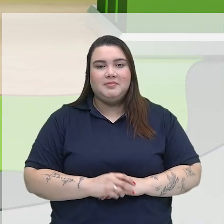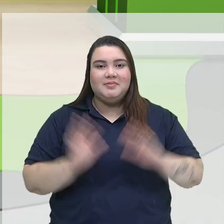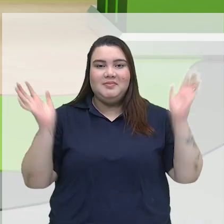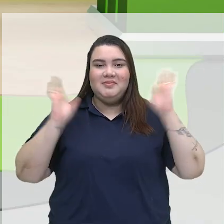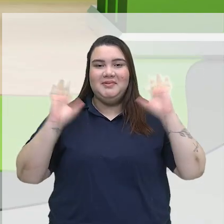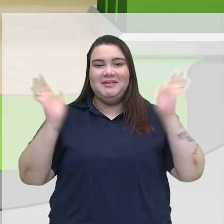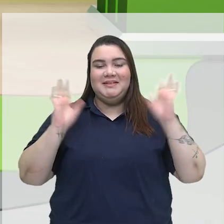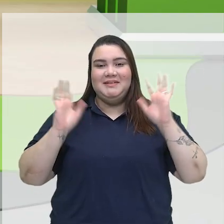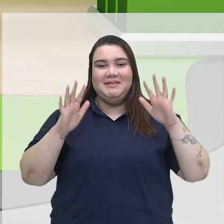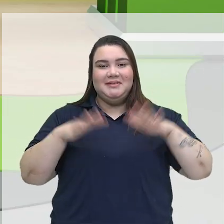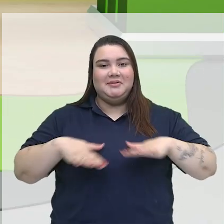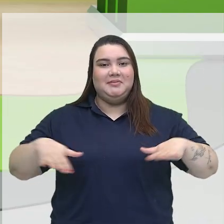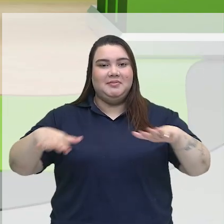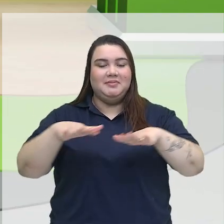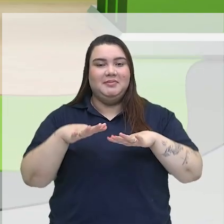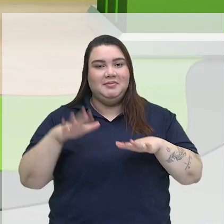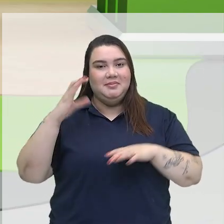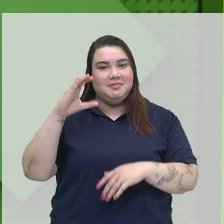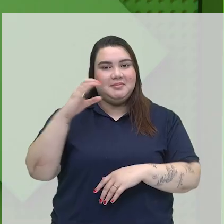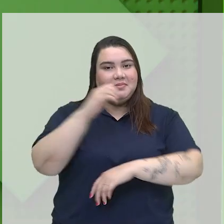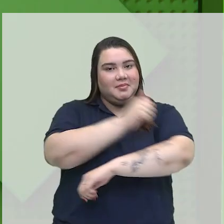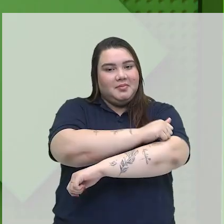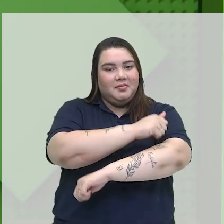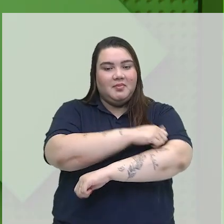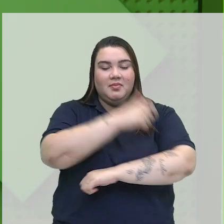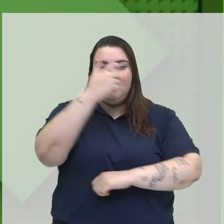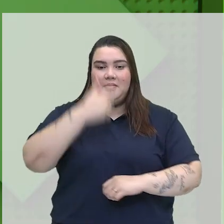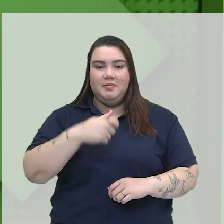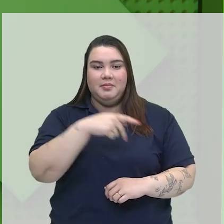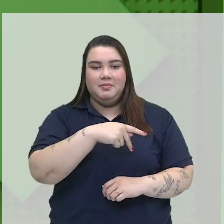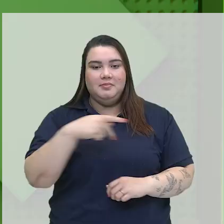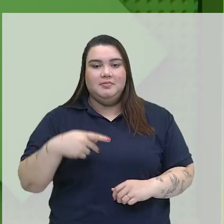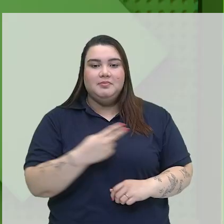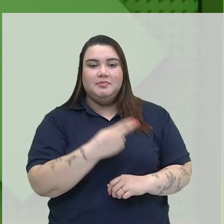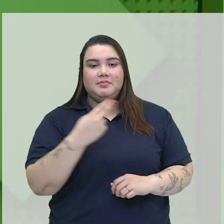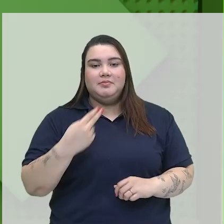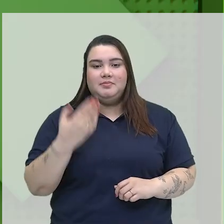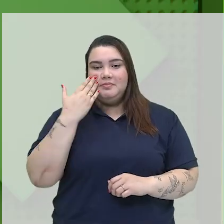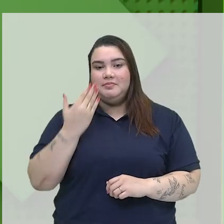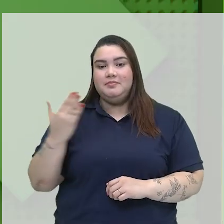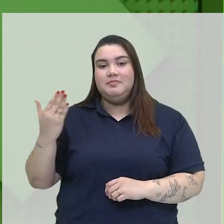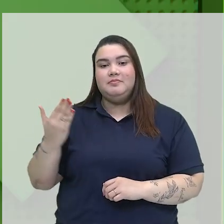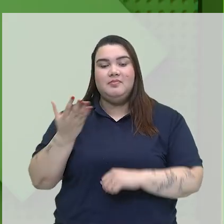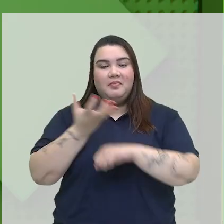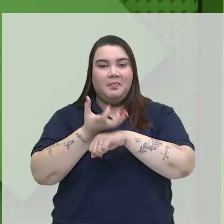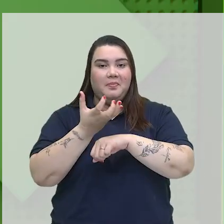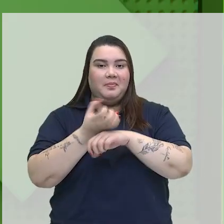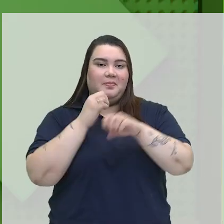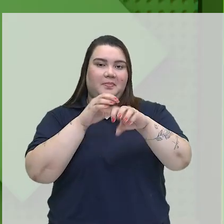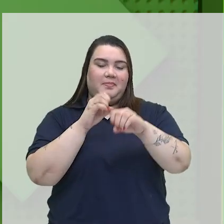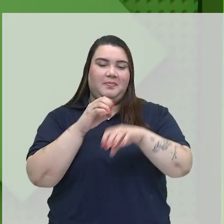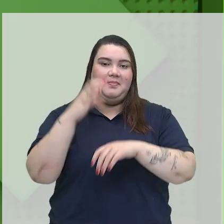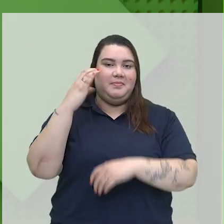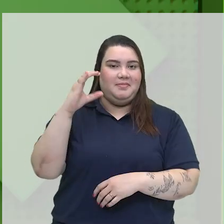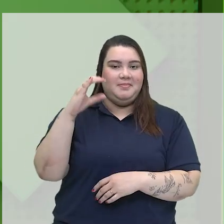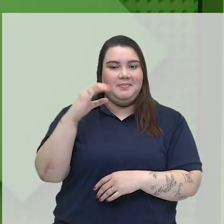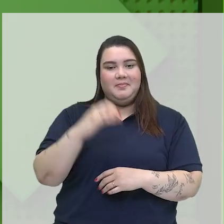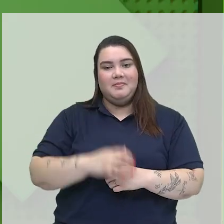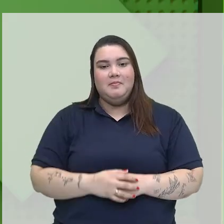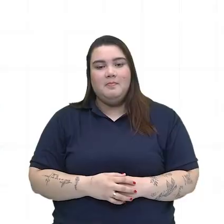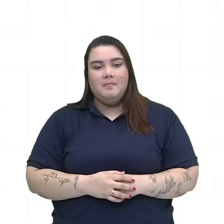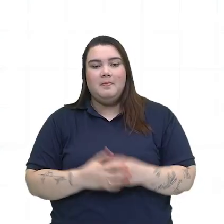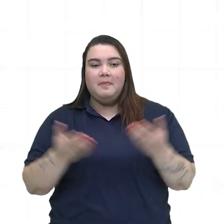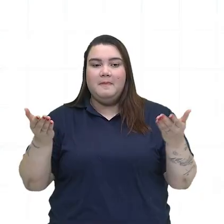Olá, meus jovens cientistas! Eu sou a professora Aldaleia Santos, sua professora de